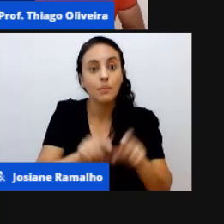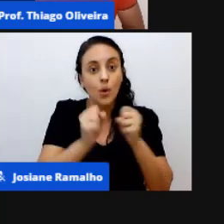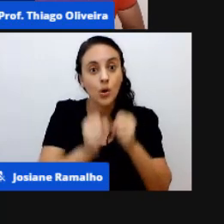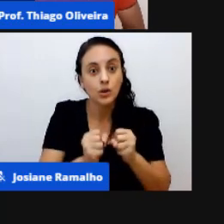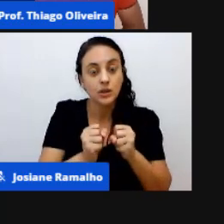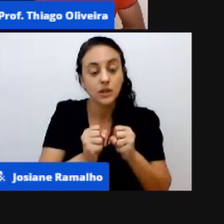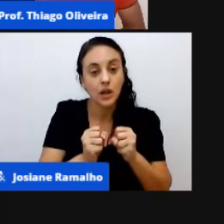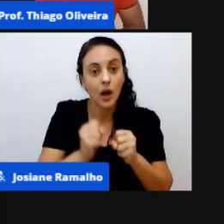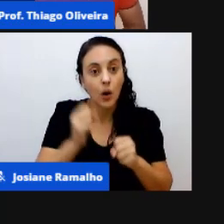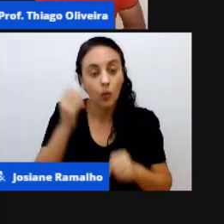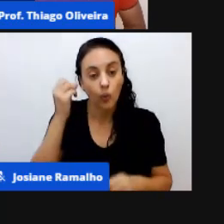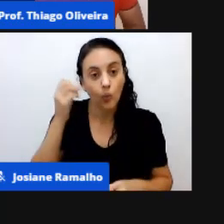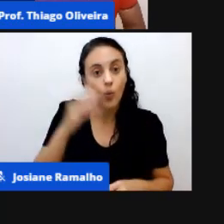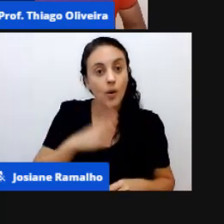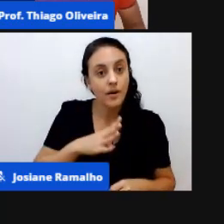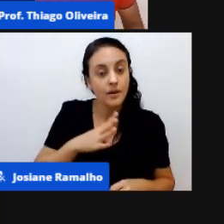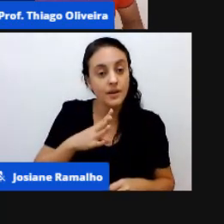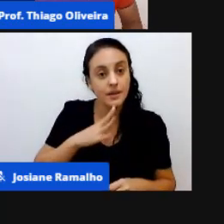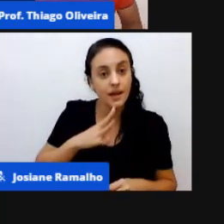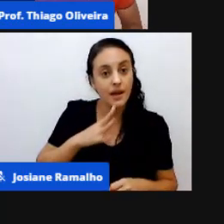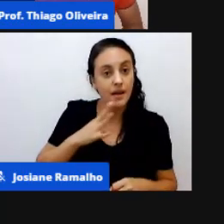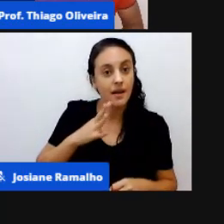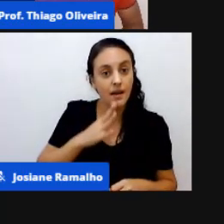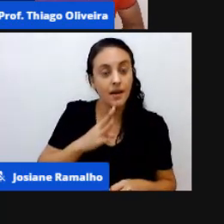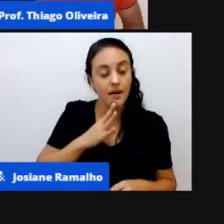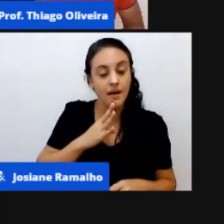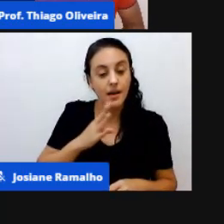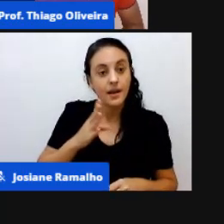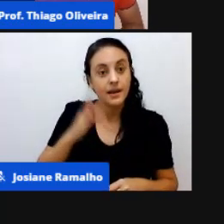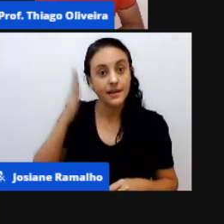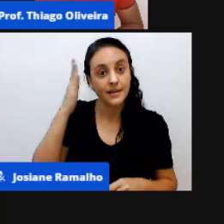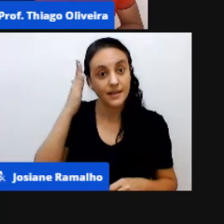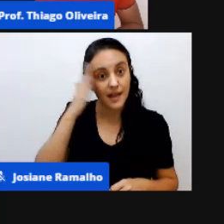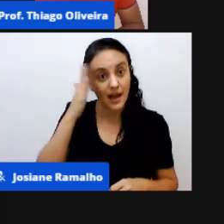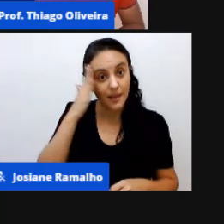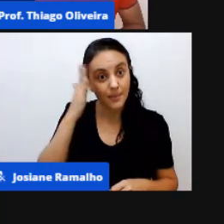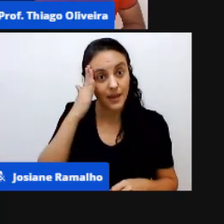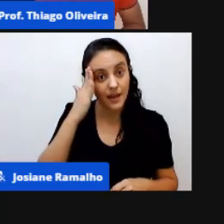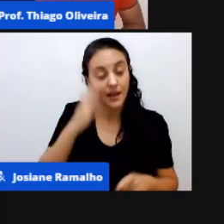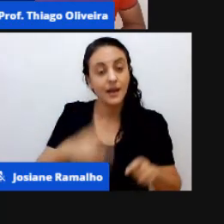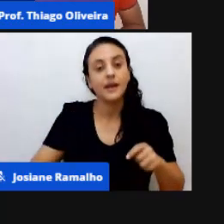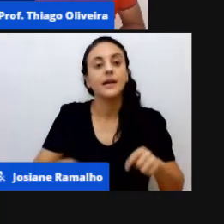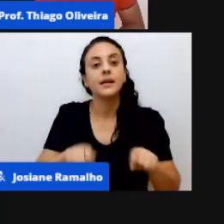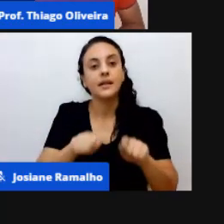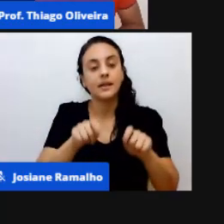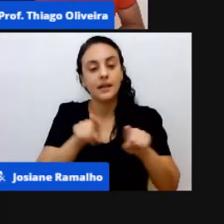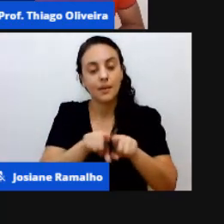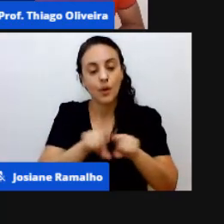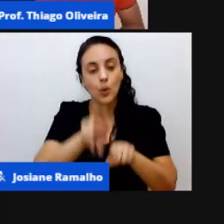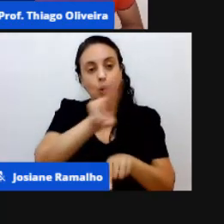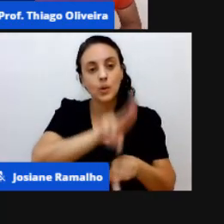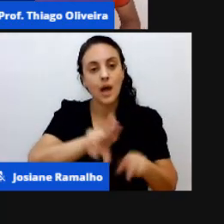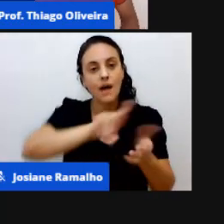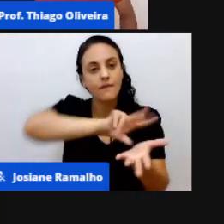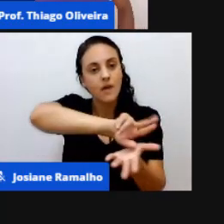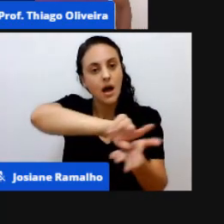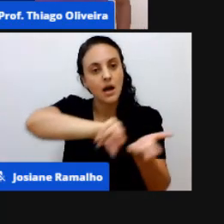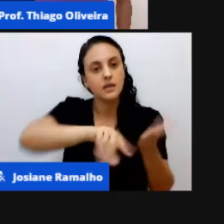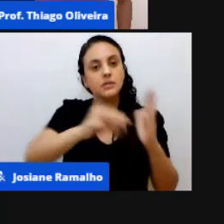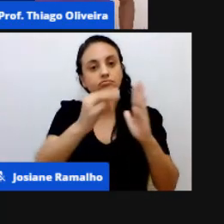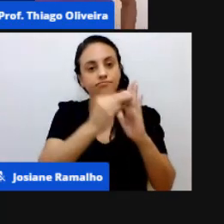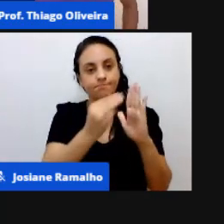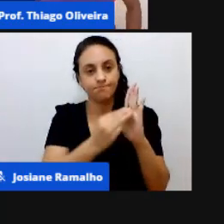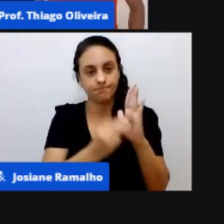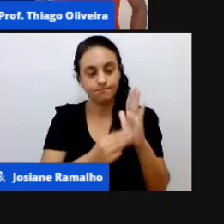saber aplicar o maior número possível de metodologias existentes e disponíveis. Hoje, por exemplo,